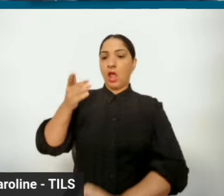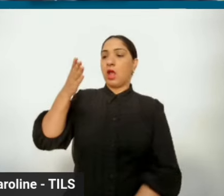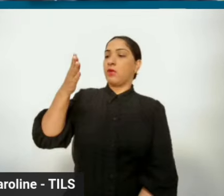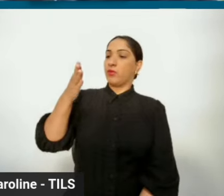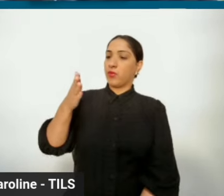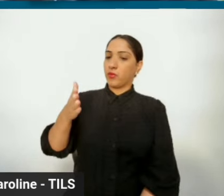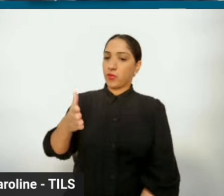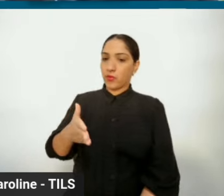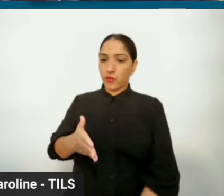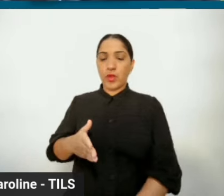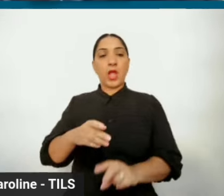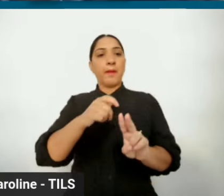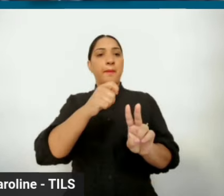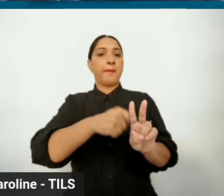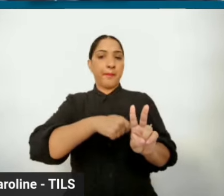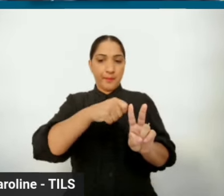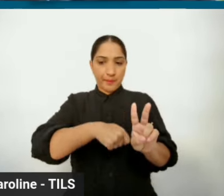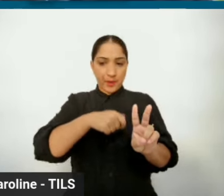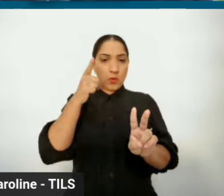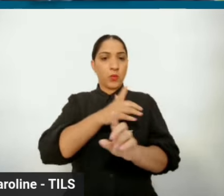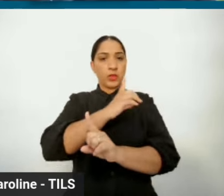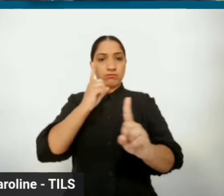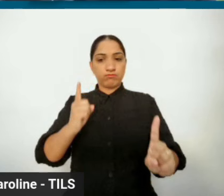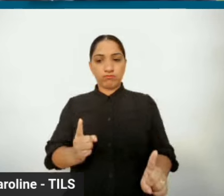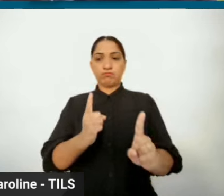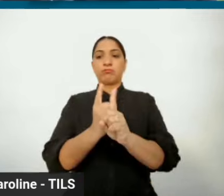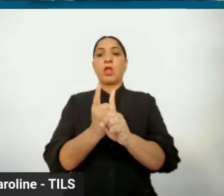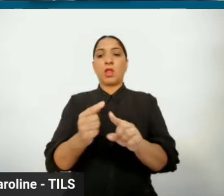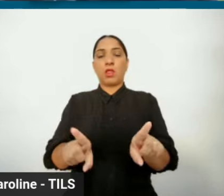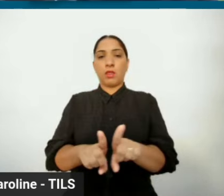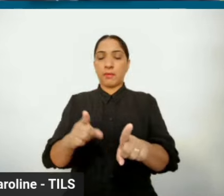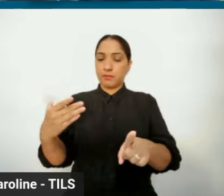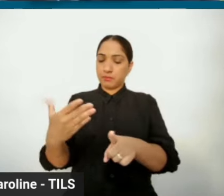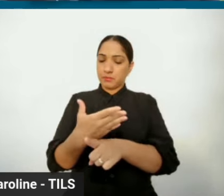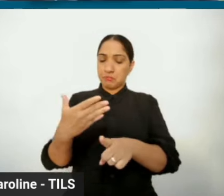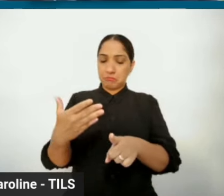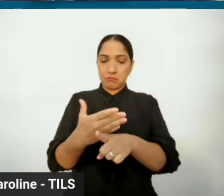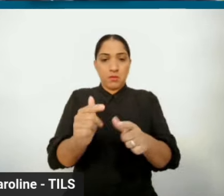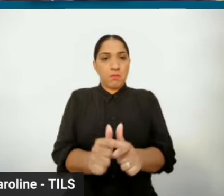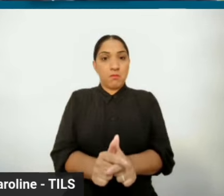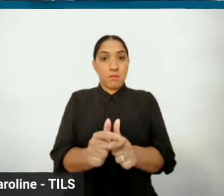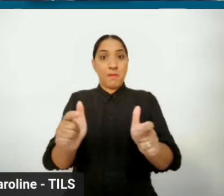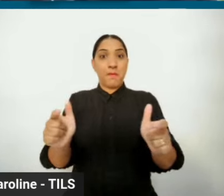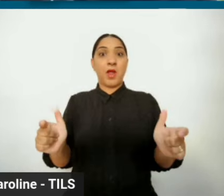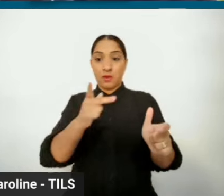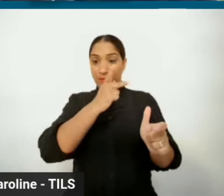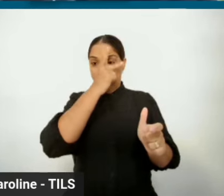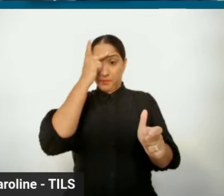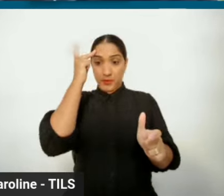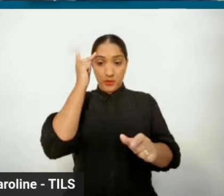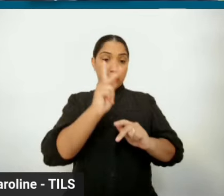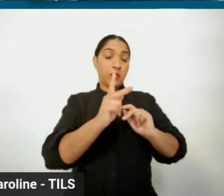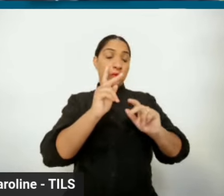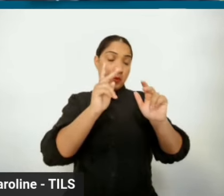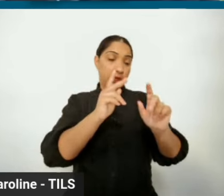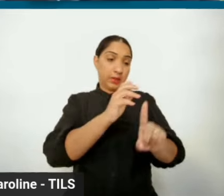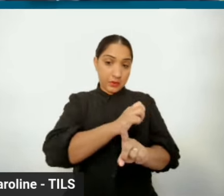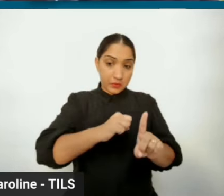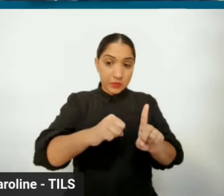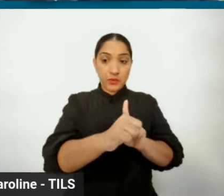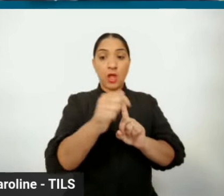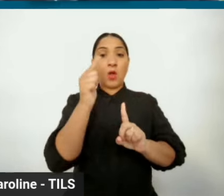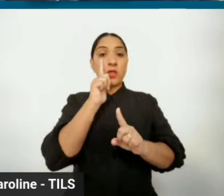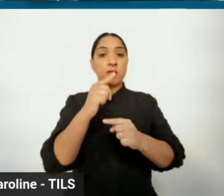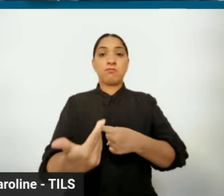cada 2 meses, nitidamente uma participação maior da sociedade civil, um reconhecimento maior da sociedade civil na